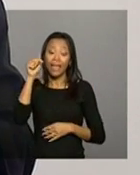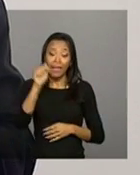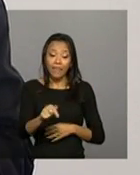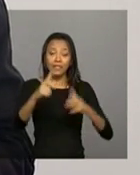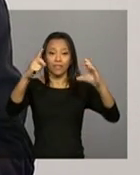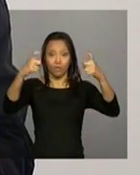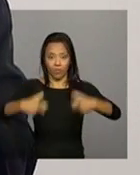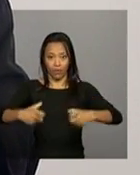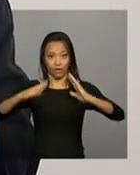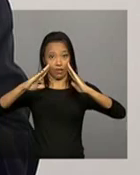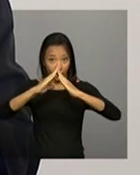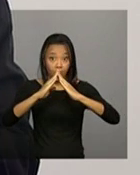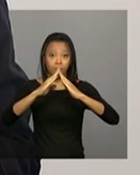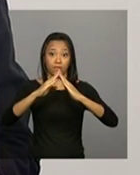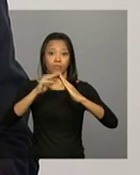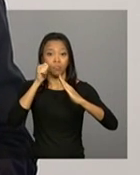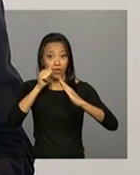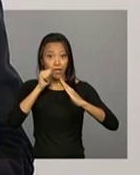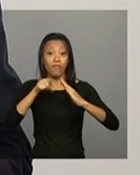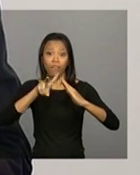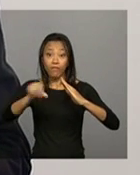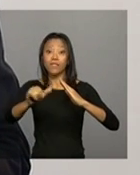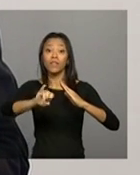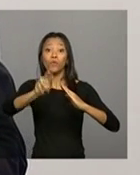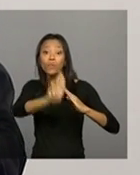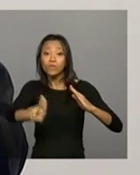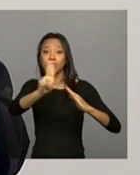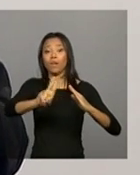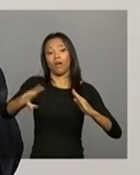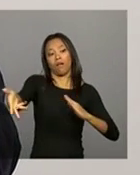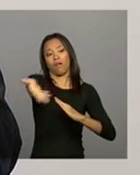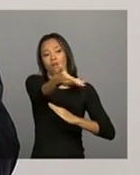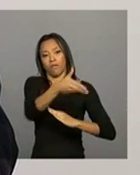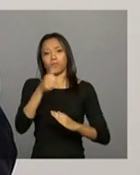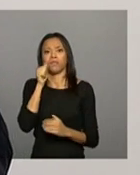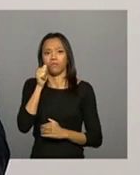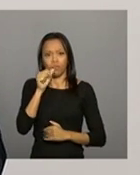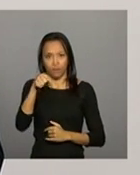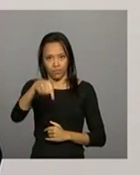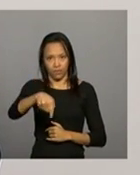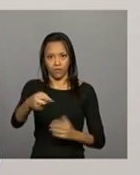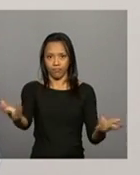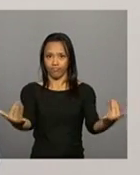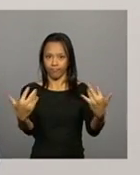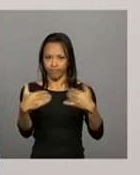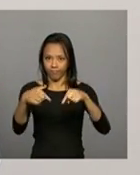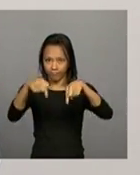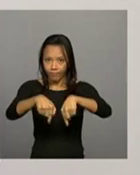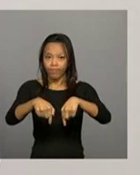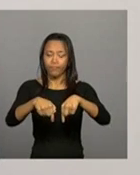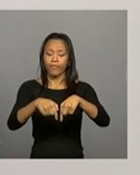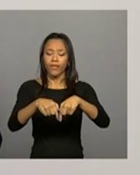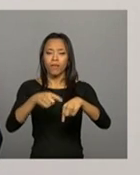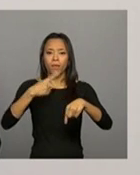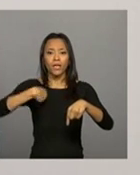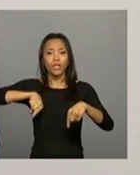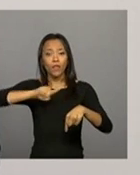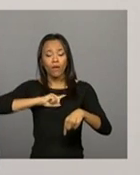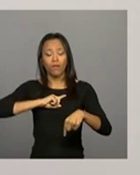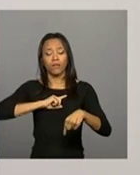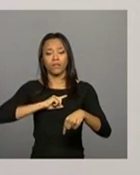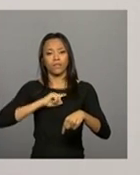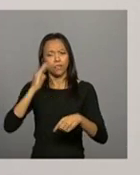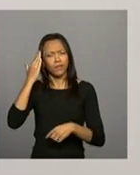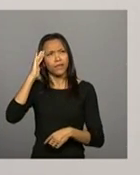ser usado e aproveitado pelas mulheres. Um espaço que deve ser compreendido realmente para nós